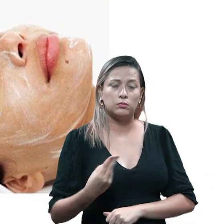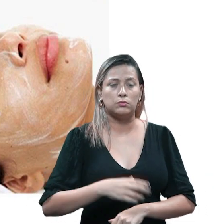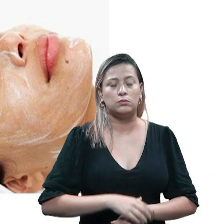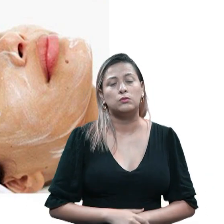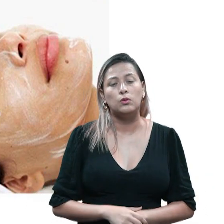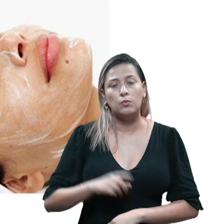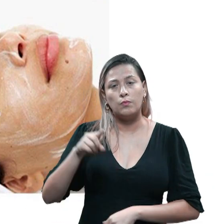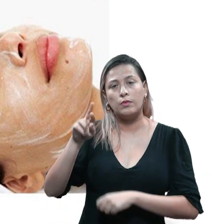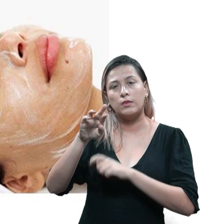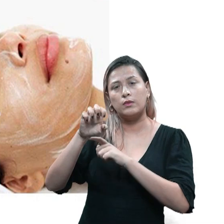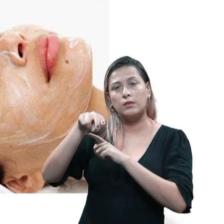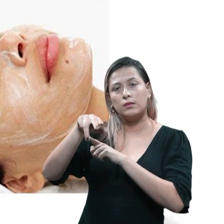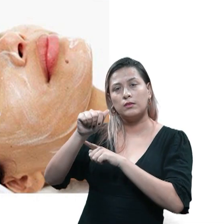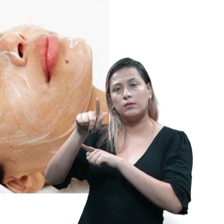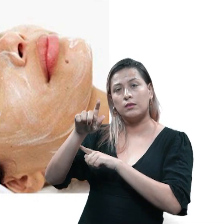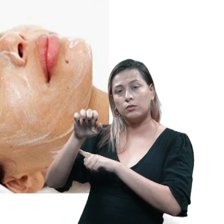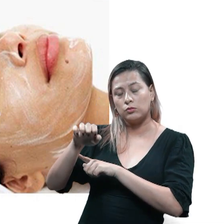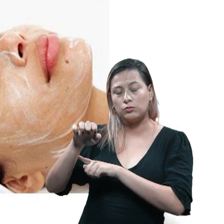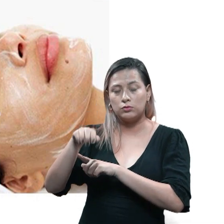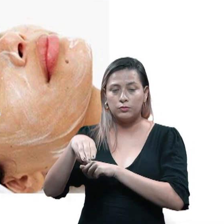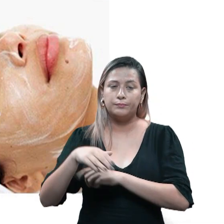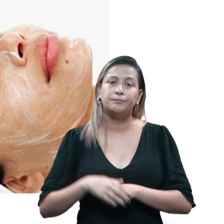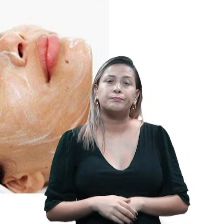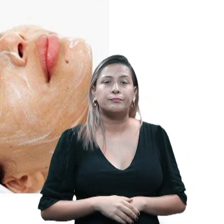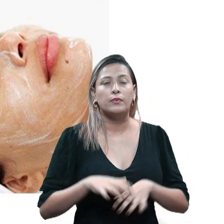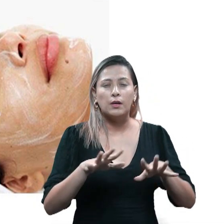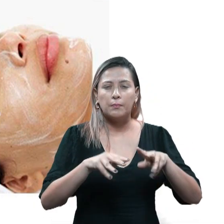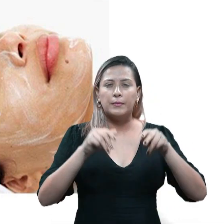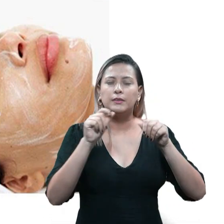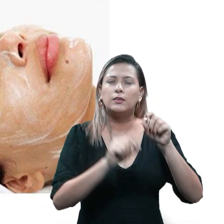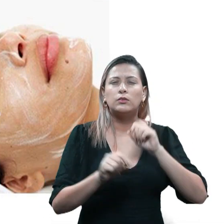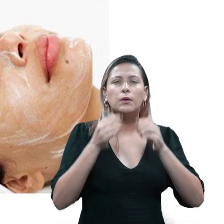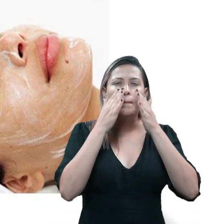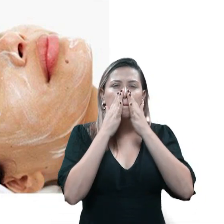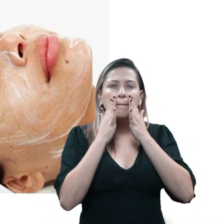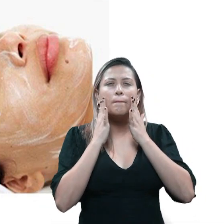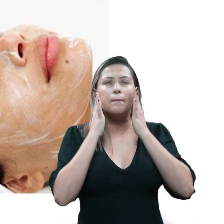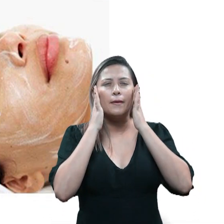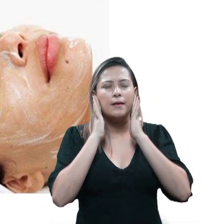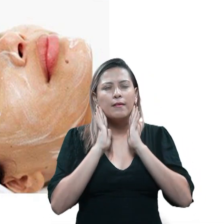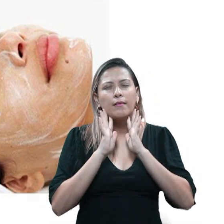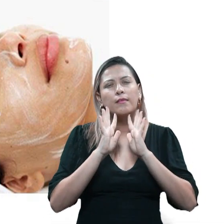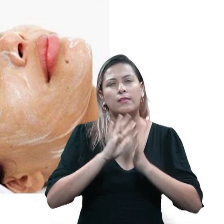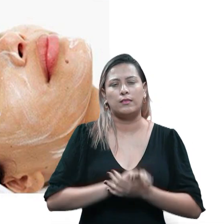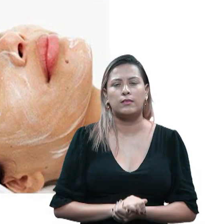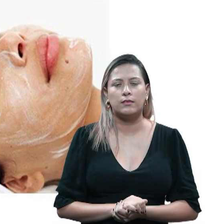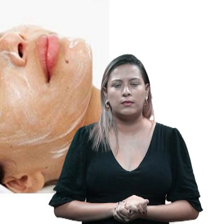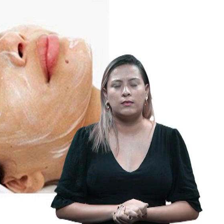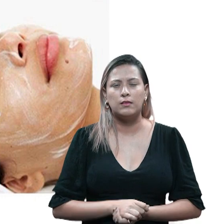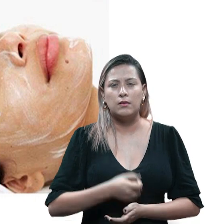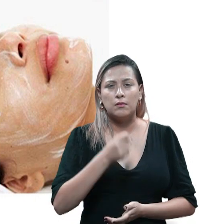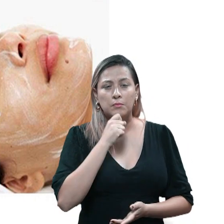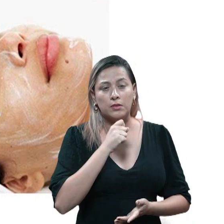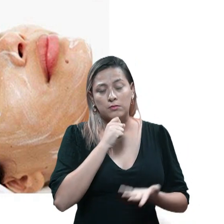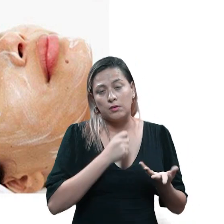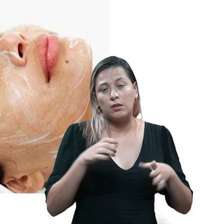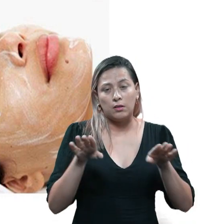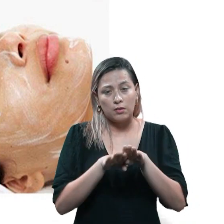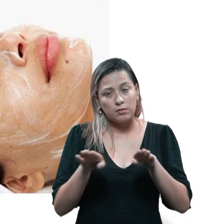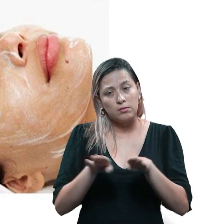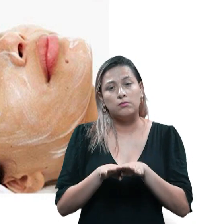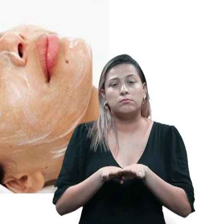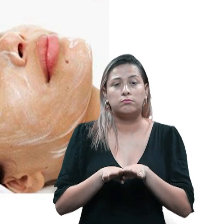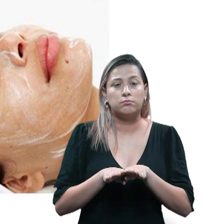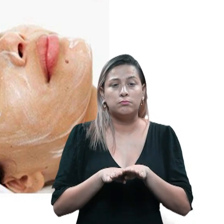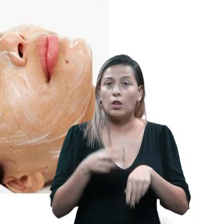uma drenagem. A massagem ela é indicada para peles maduras, mas ela é contraindicada para peles oleosas. Então,